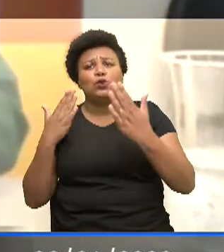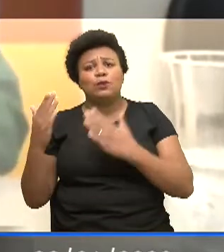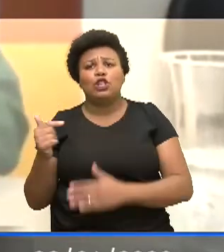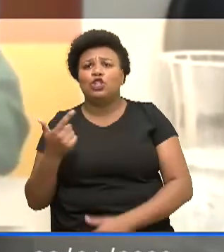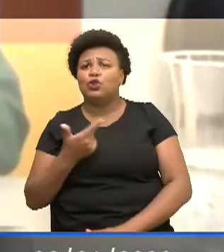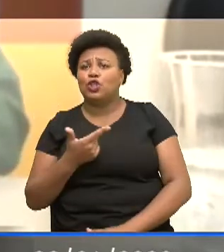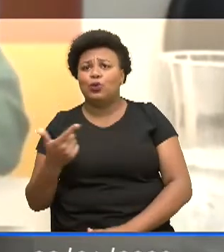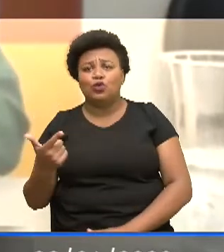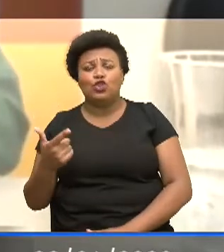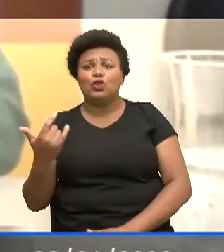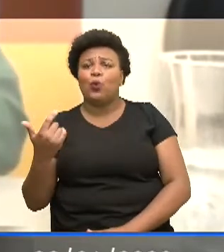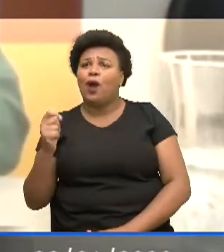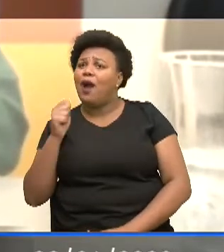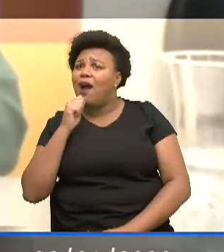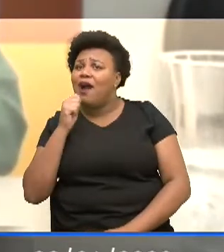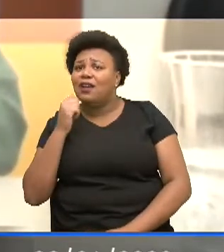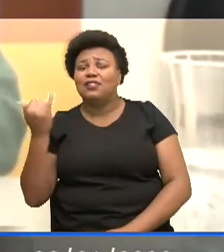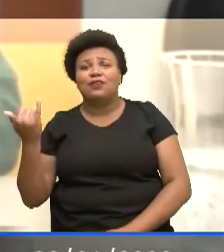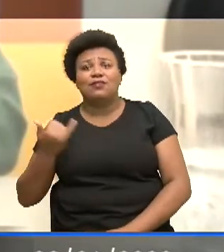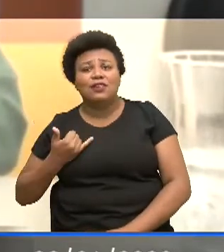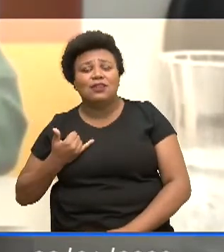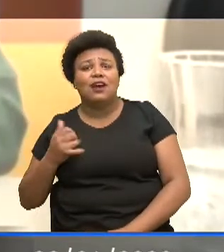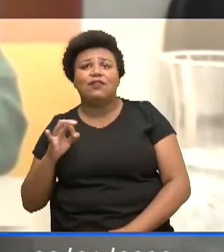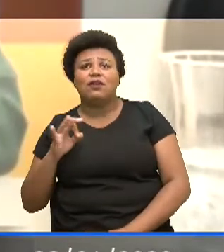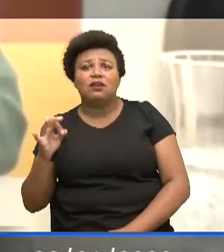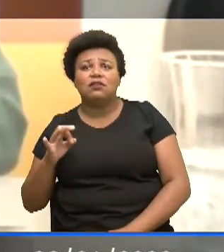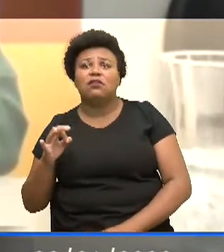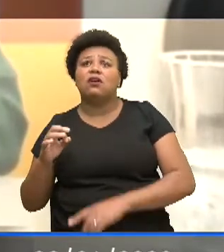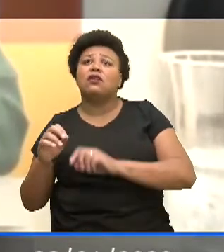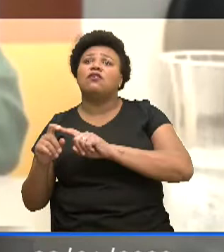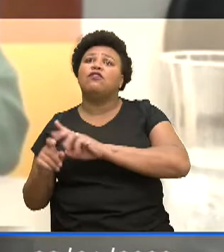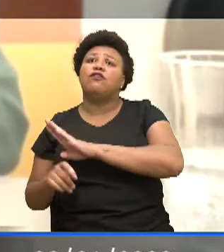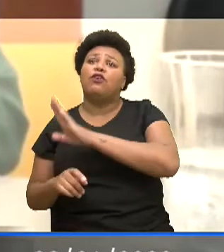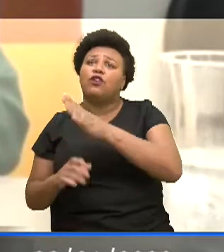tinham sido notificados e contaminaram a família.